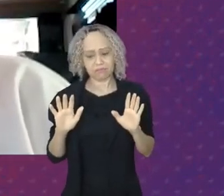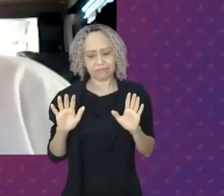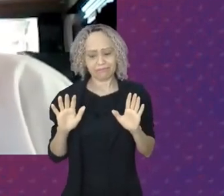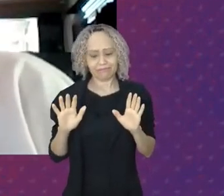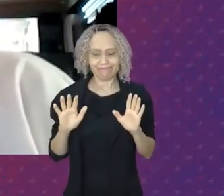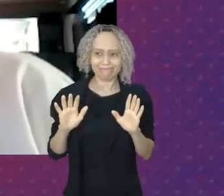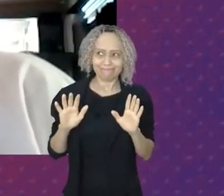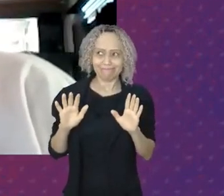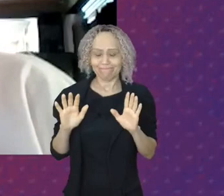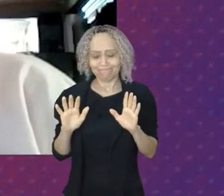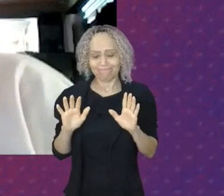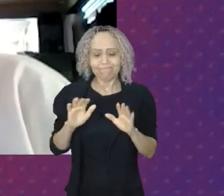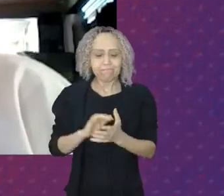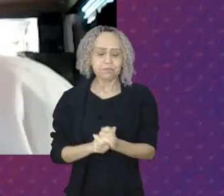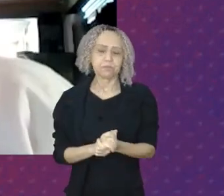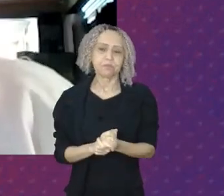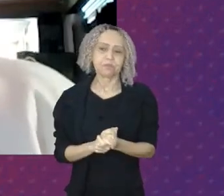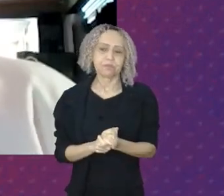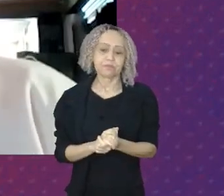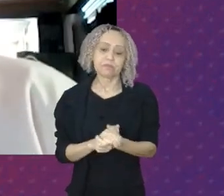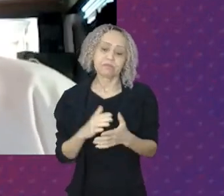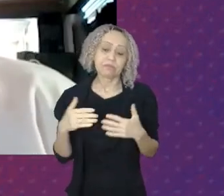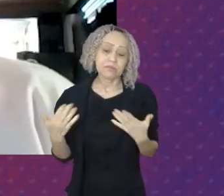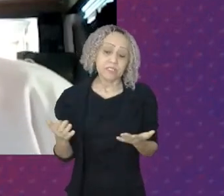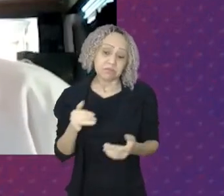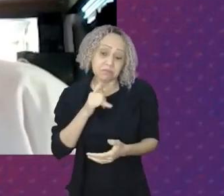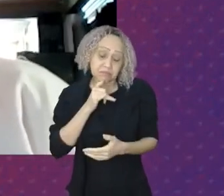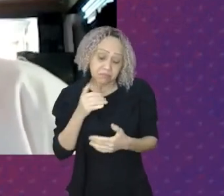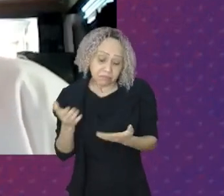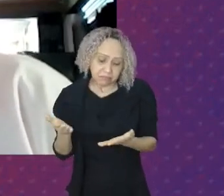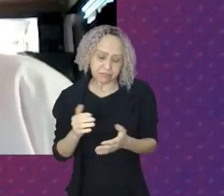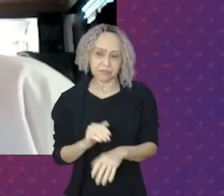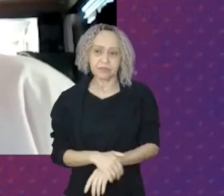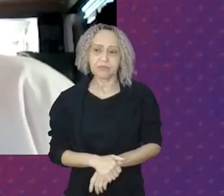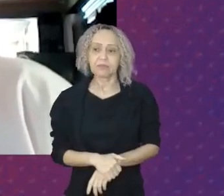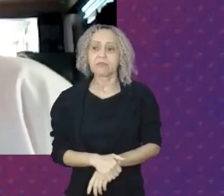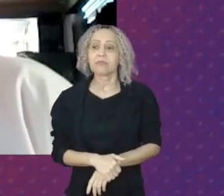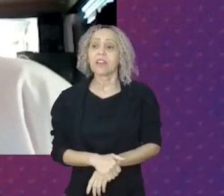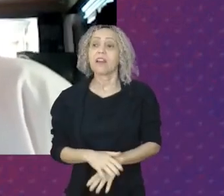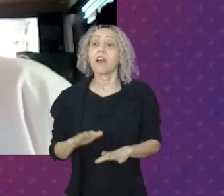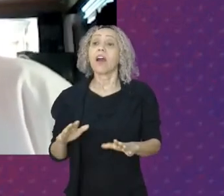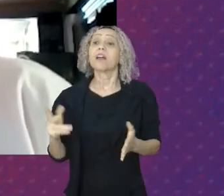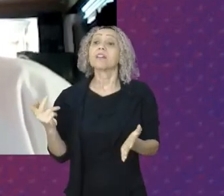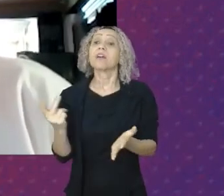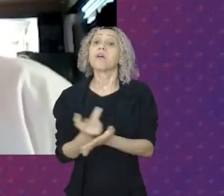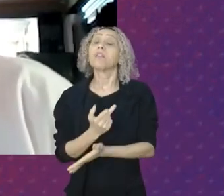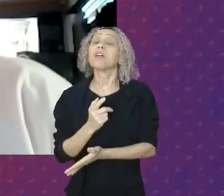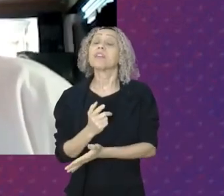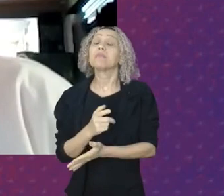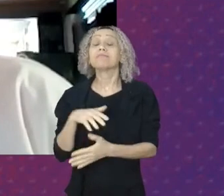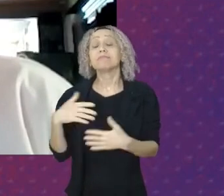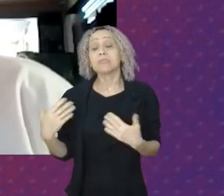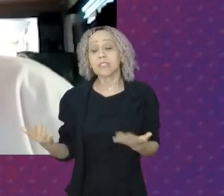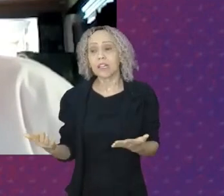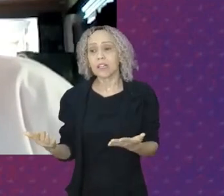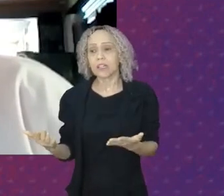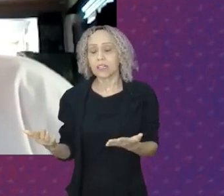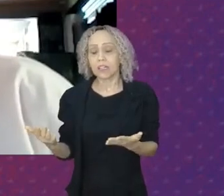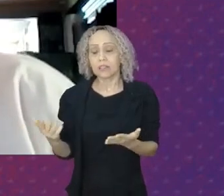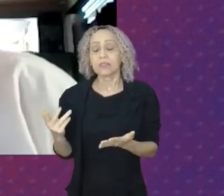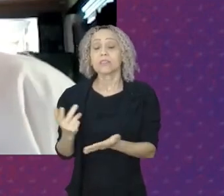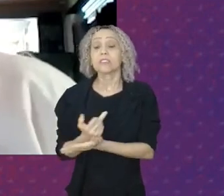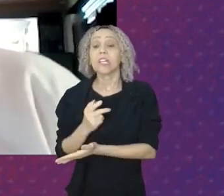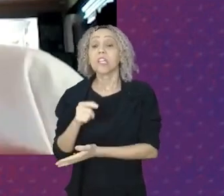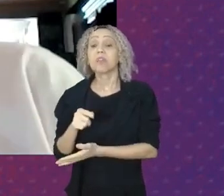para cá, o que culminou, né, na eleição do próprio ex-presidente Jair